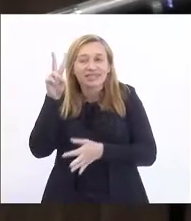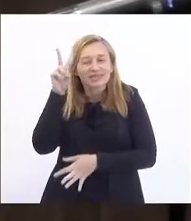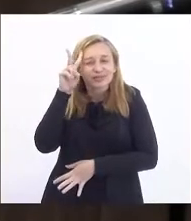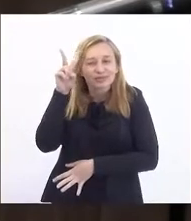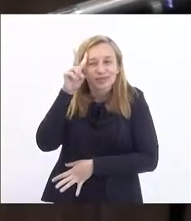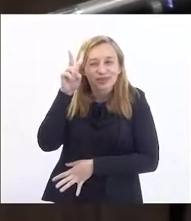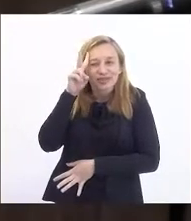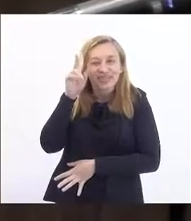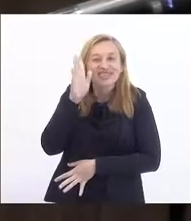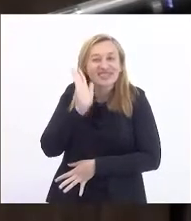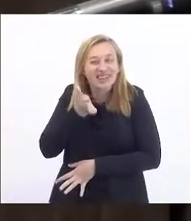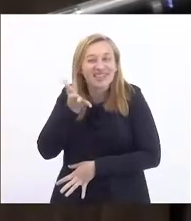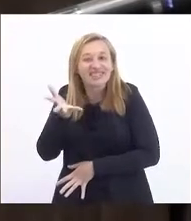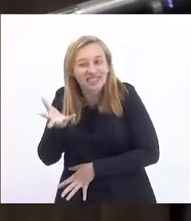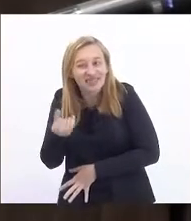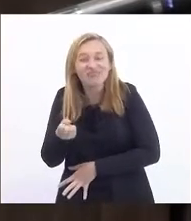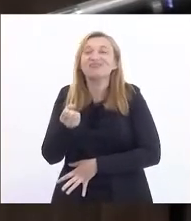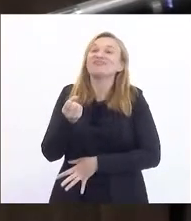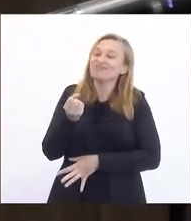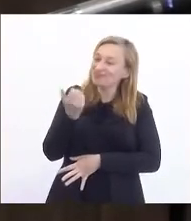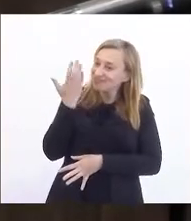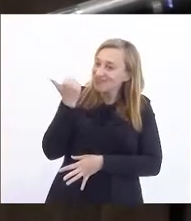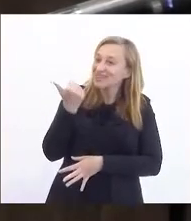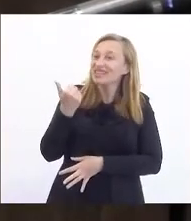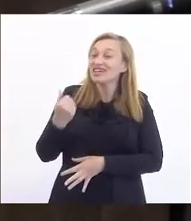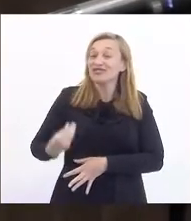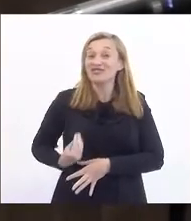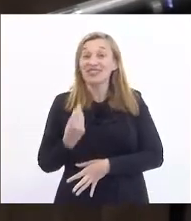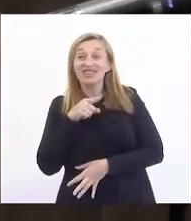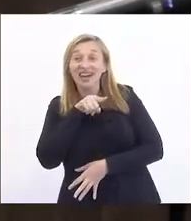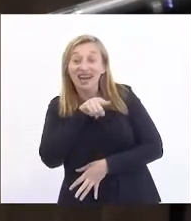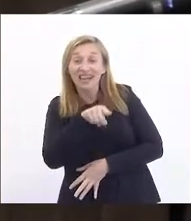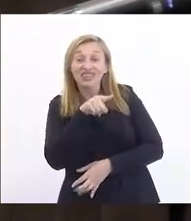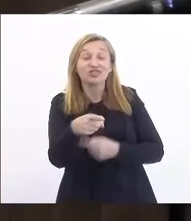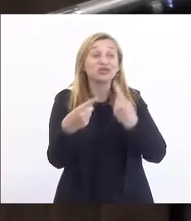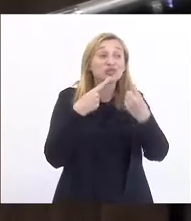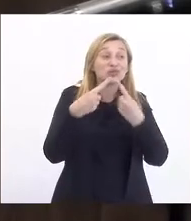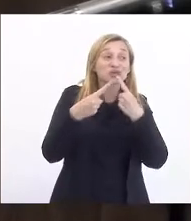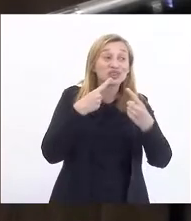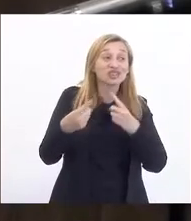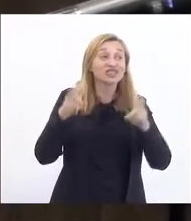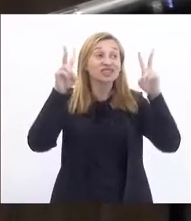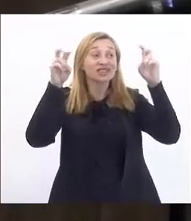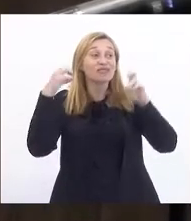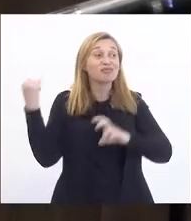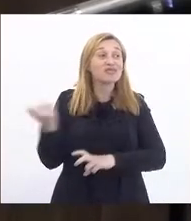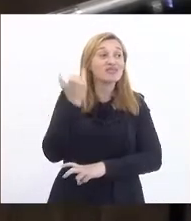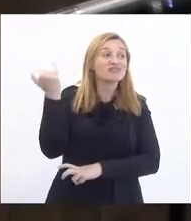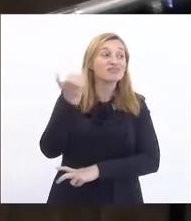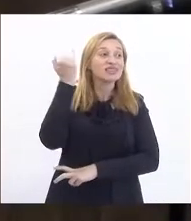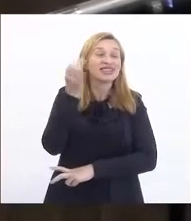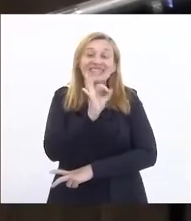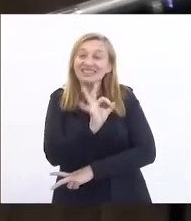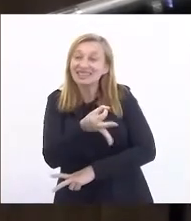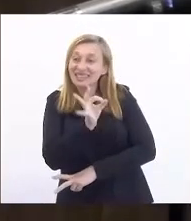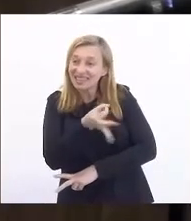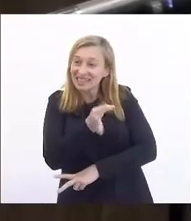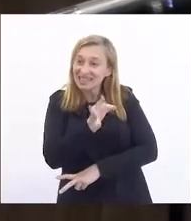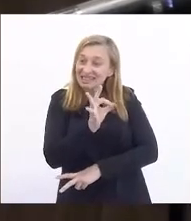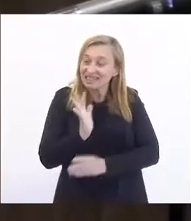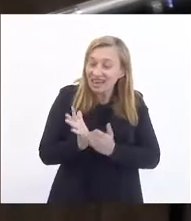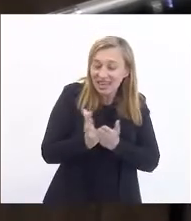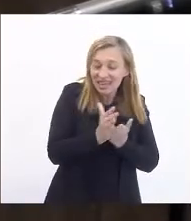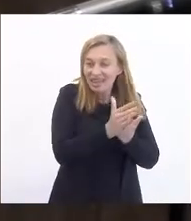todos já sabíamos que estaríamos avisar debatendo esse importante tema que garante a